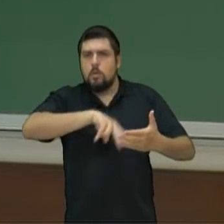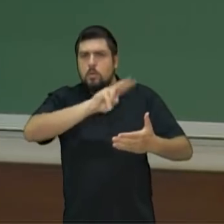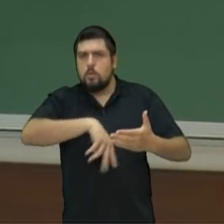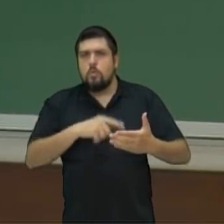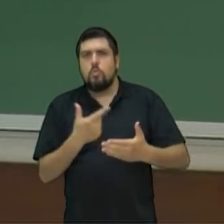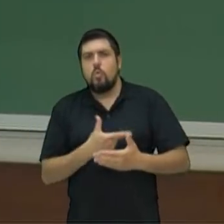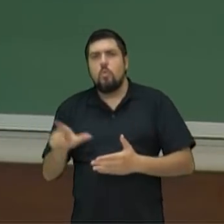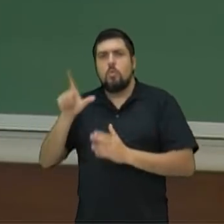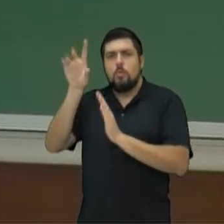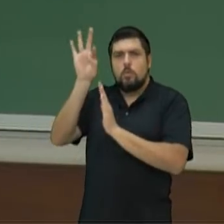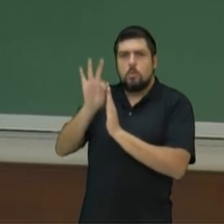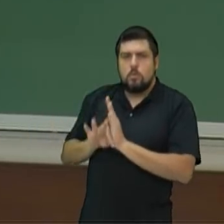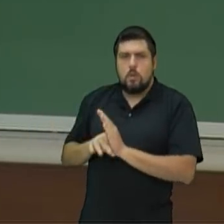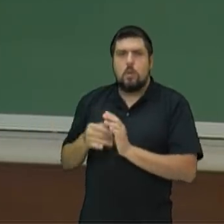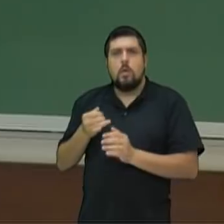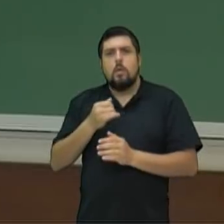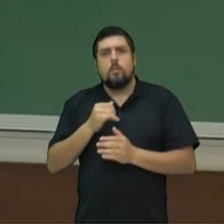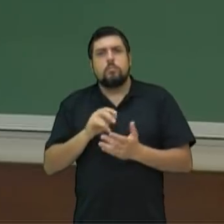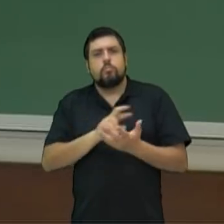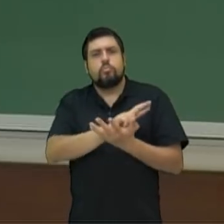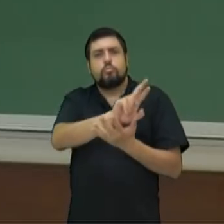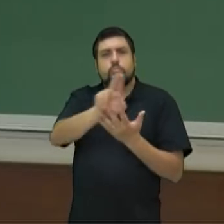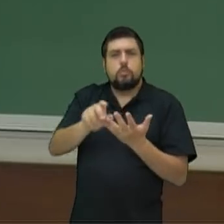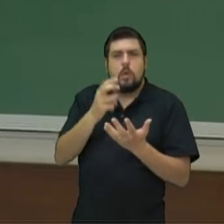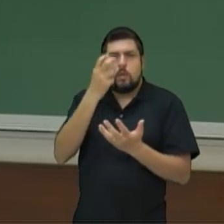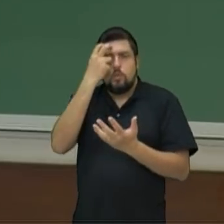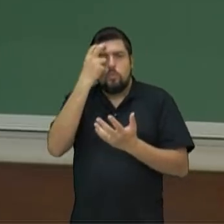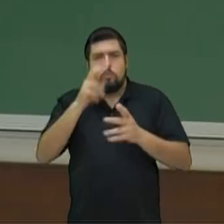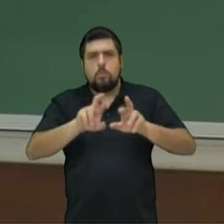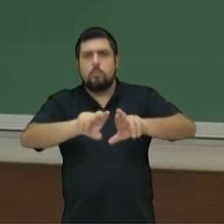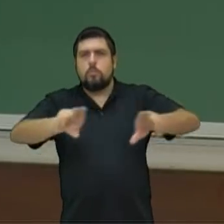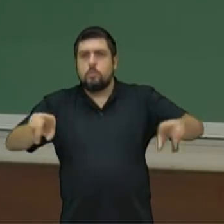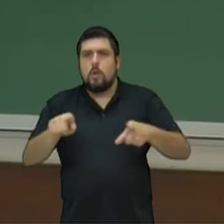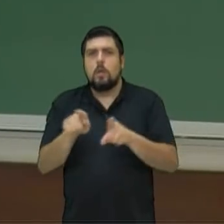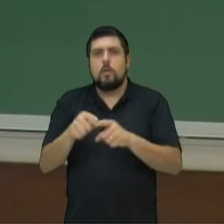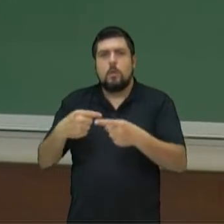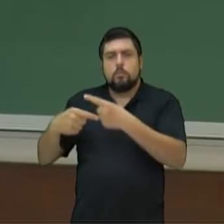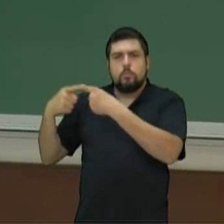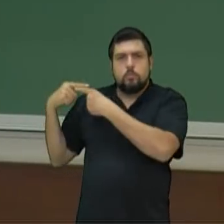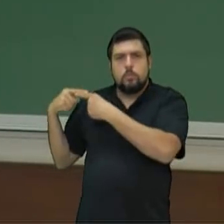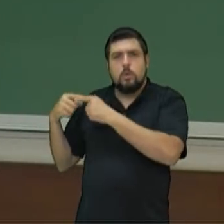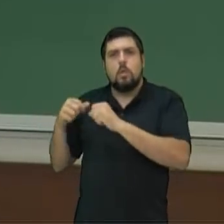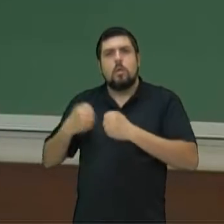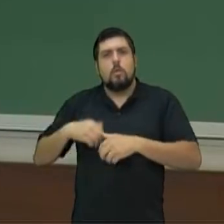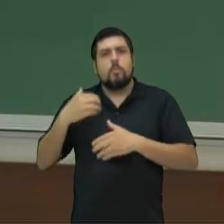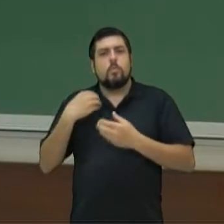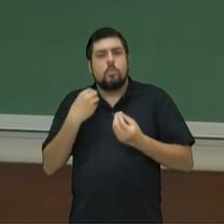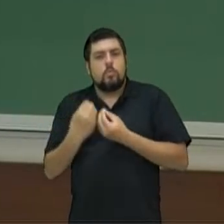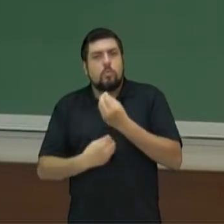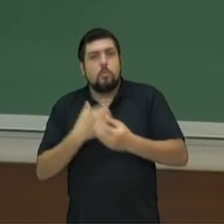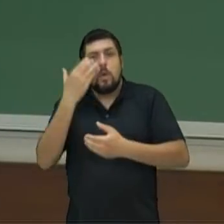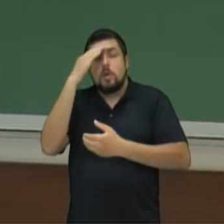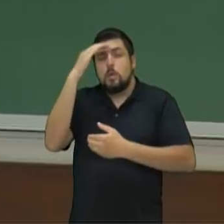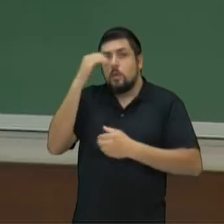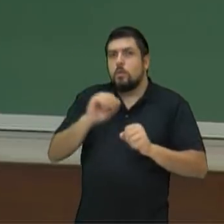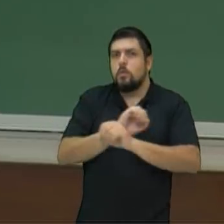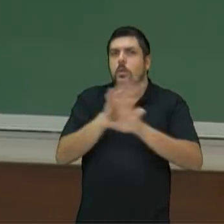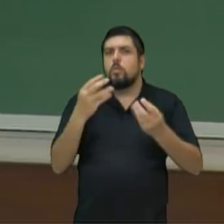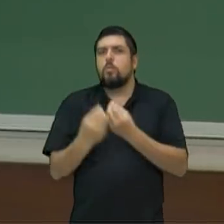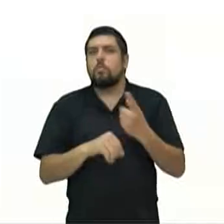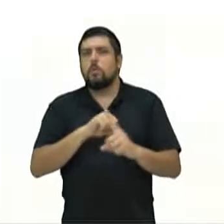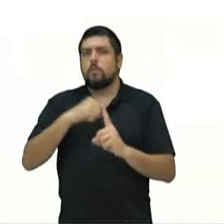outros textos, né, de povos diversos, de culturas diversas, ou mesmo do passado, eu posso melhorar meu aspecto social. Nós podemos melhorar o aspecto